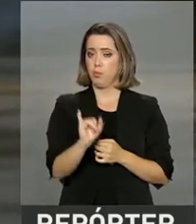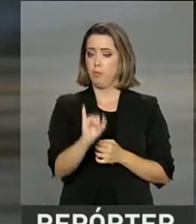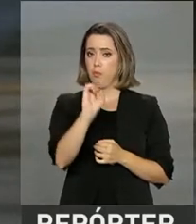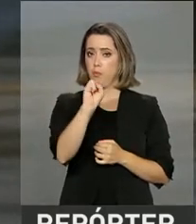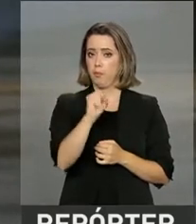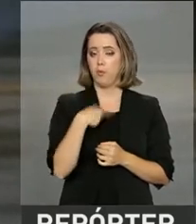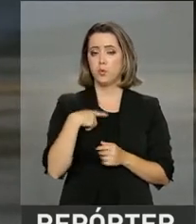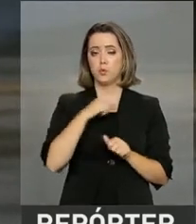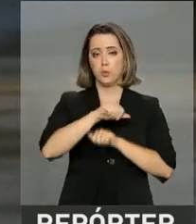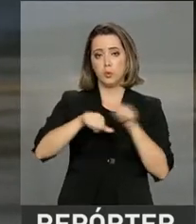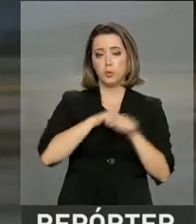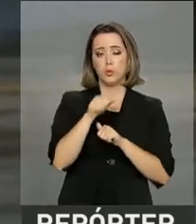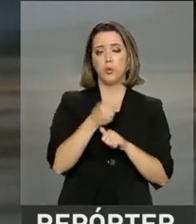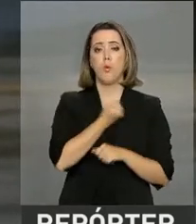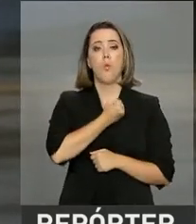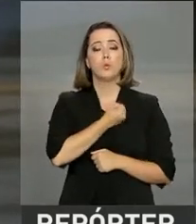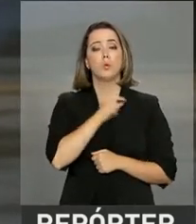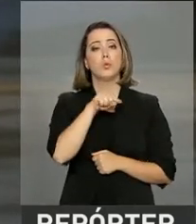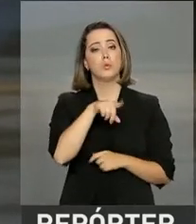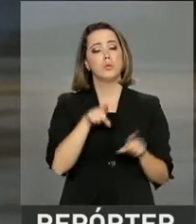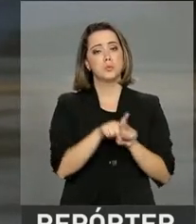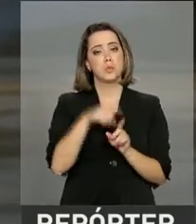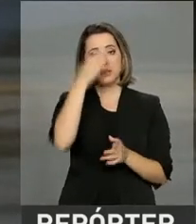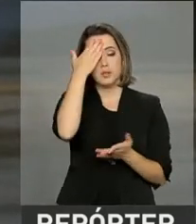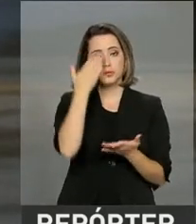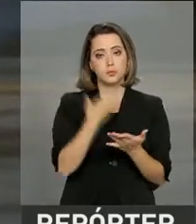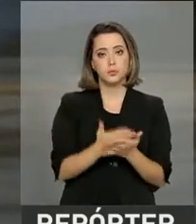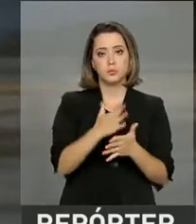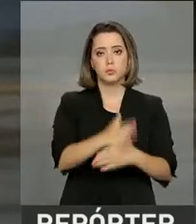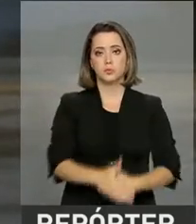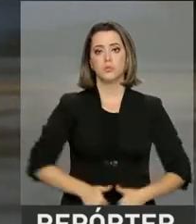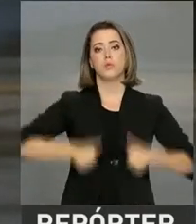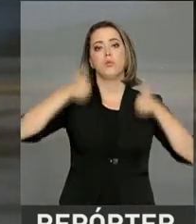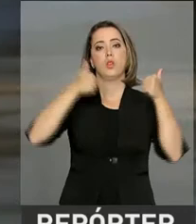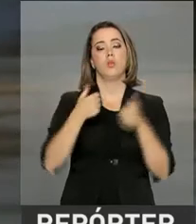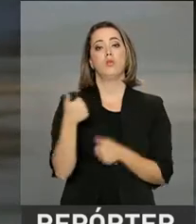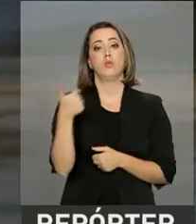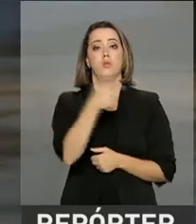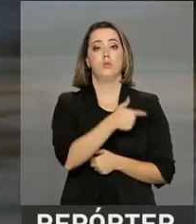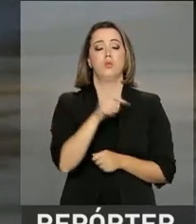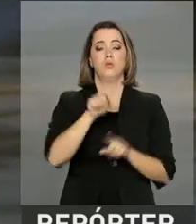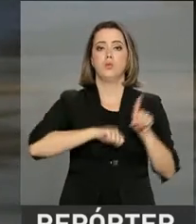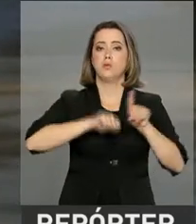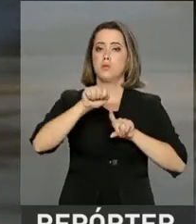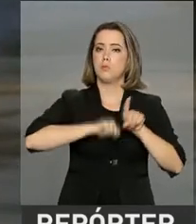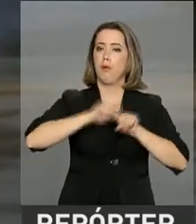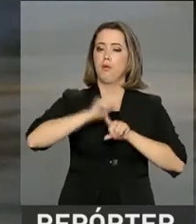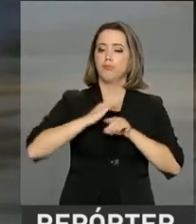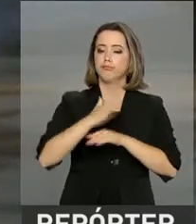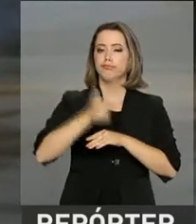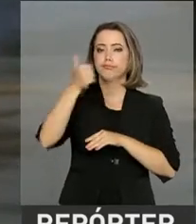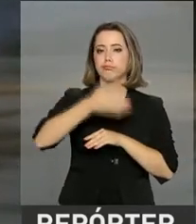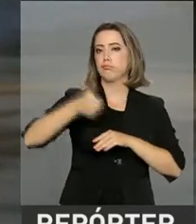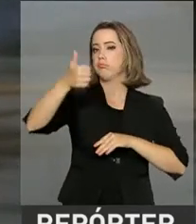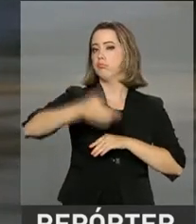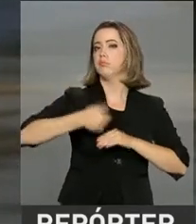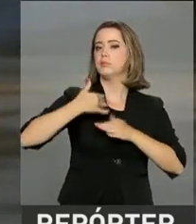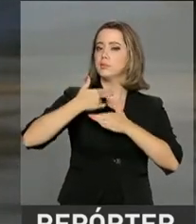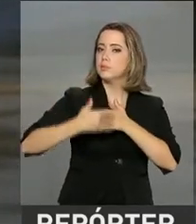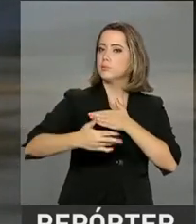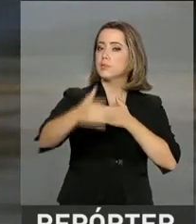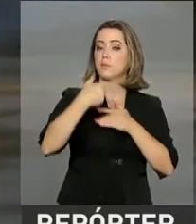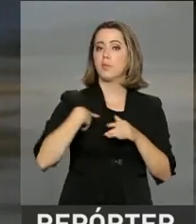melhora contínua nas condições financeiras da petrobras nos próximos 12 meses essa nota é uma espécie de selo que classifica